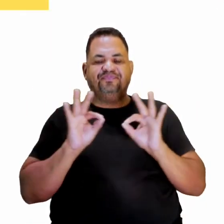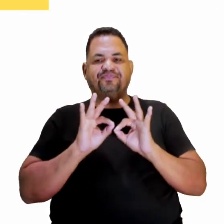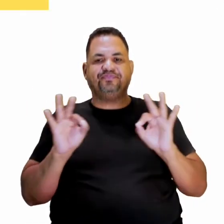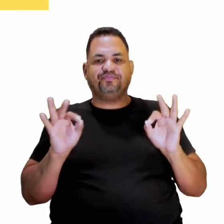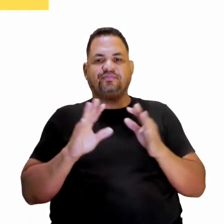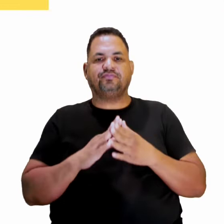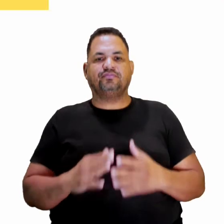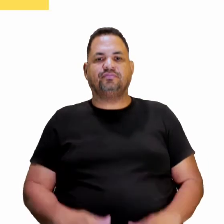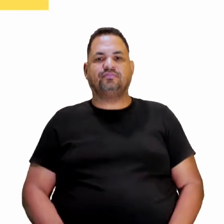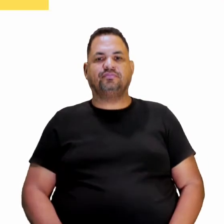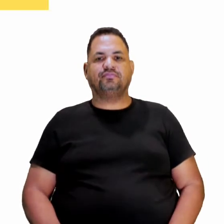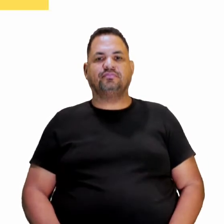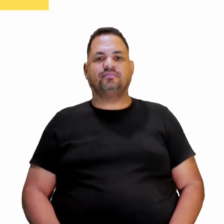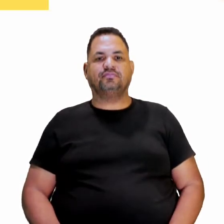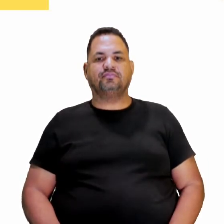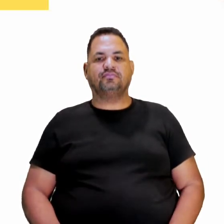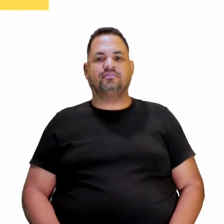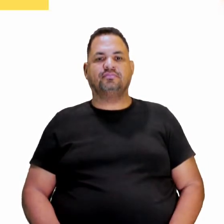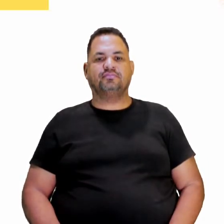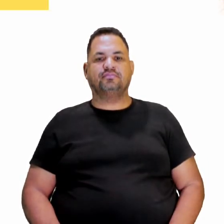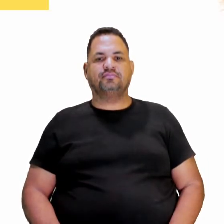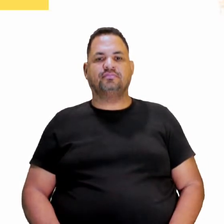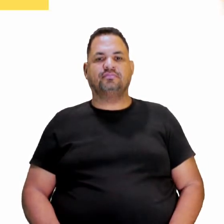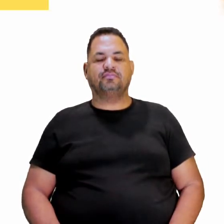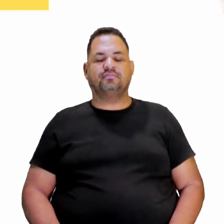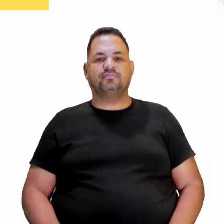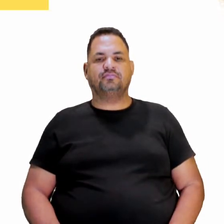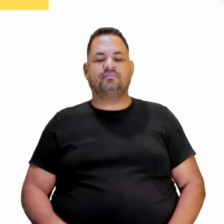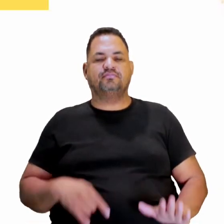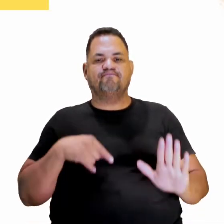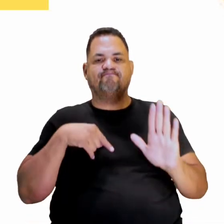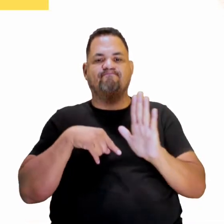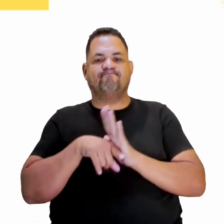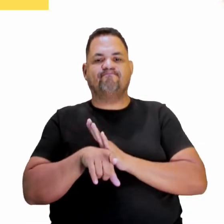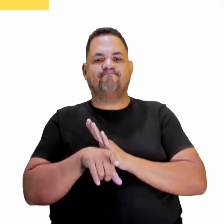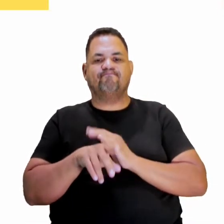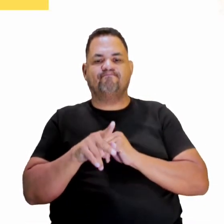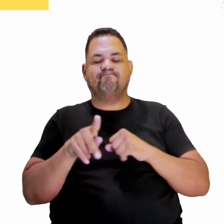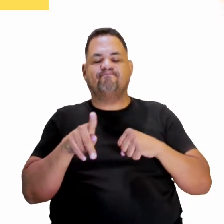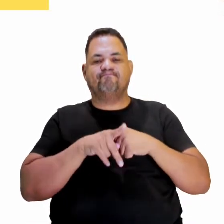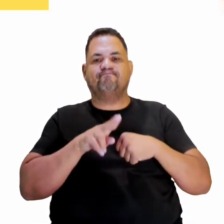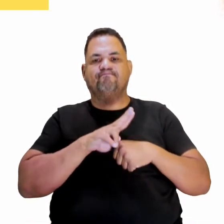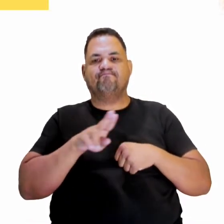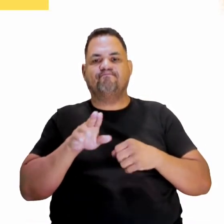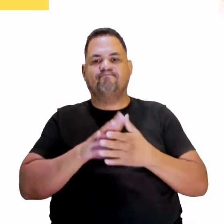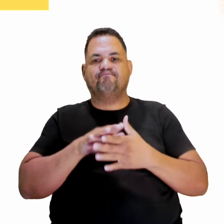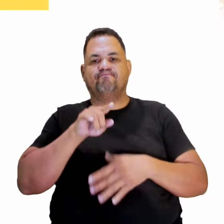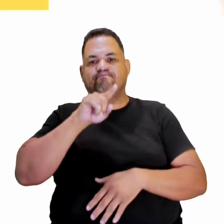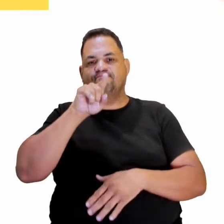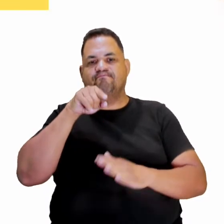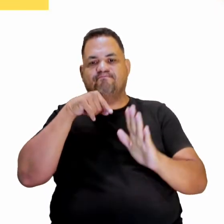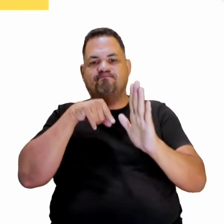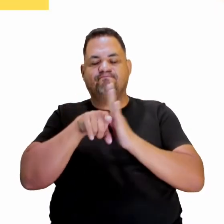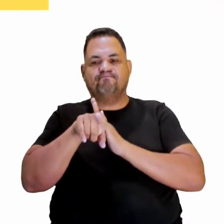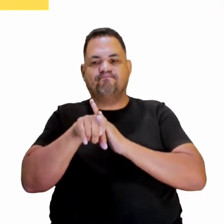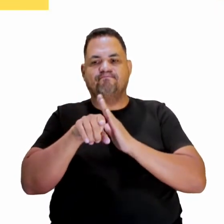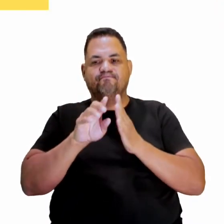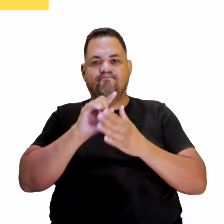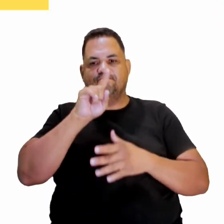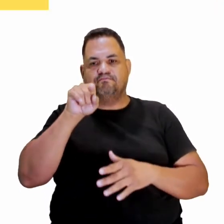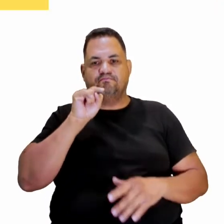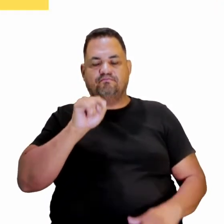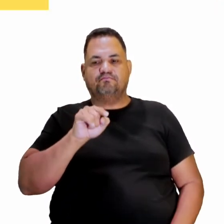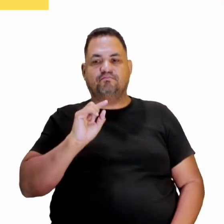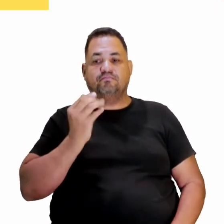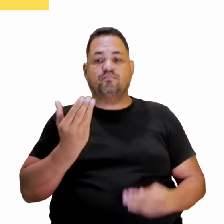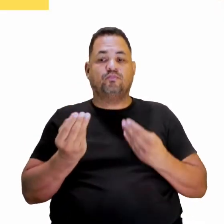esse WH questions, aquelas perguntas com pronomes interrogativos, como eu falei para vocês. Olha o que muda